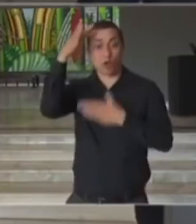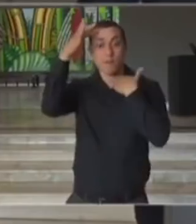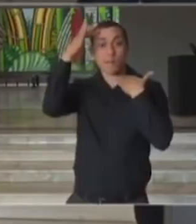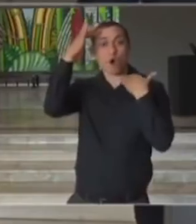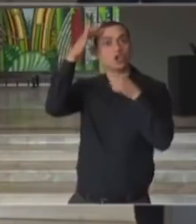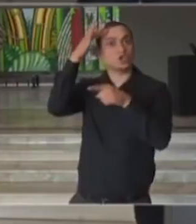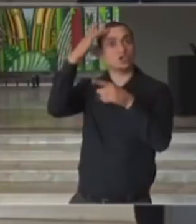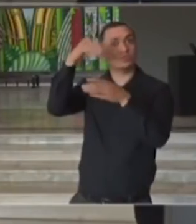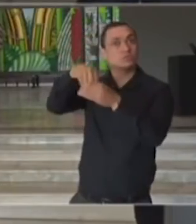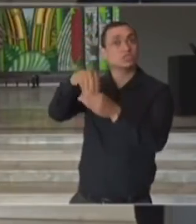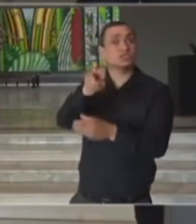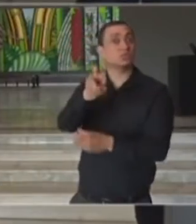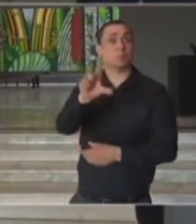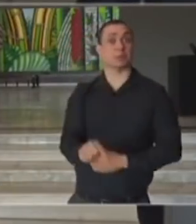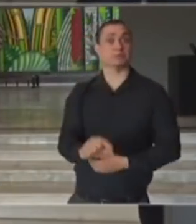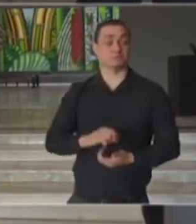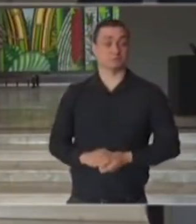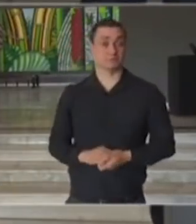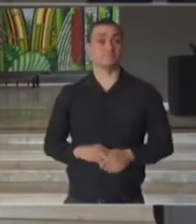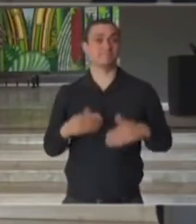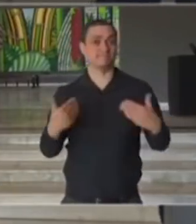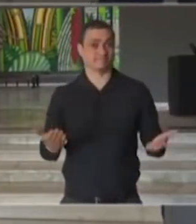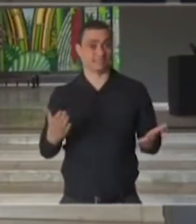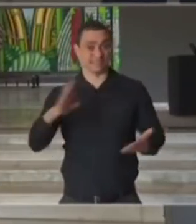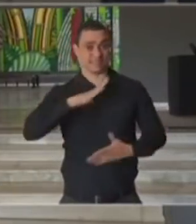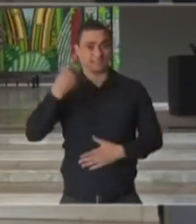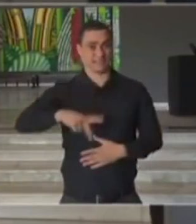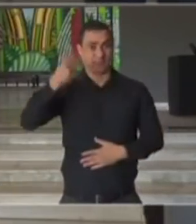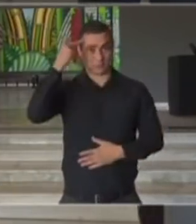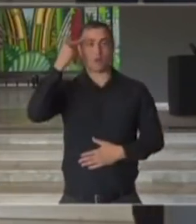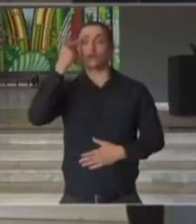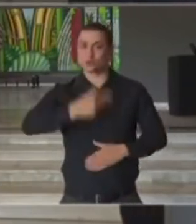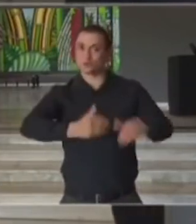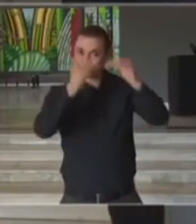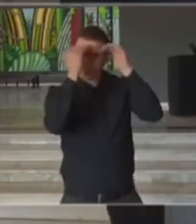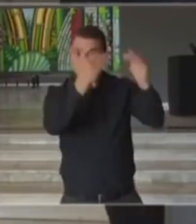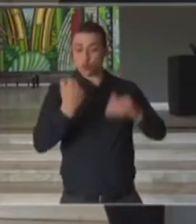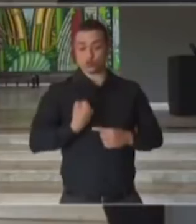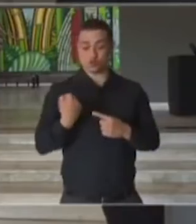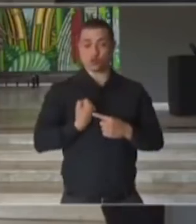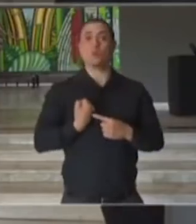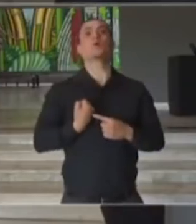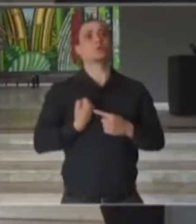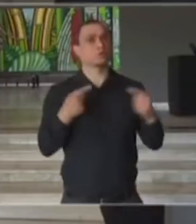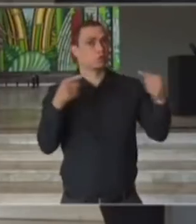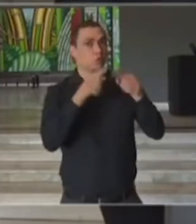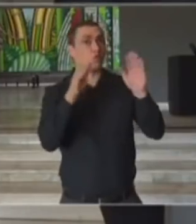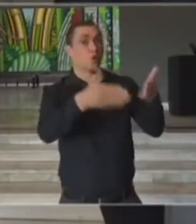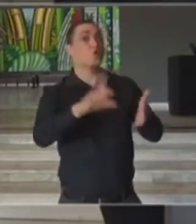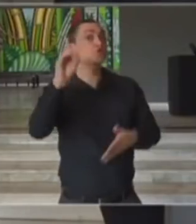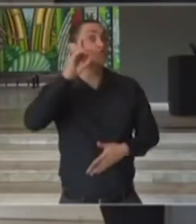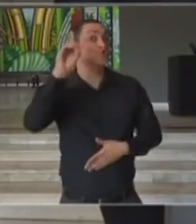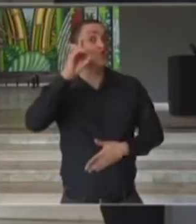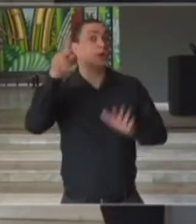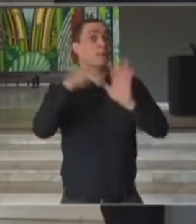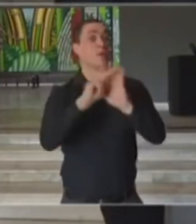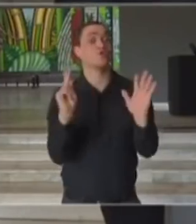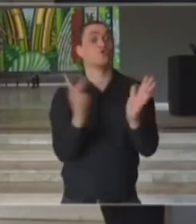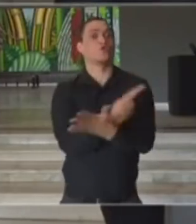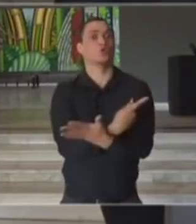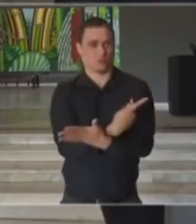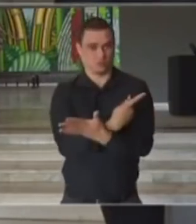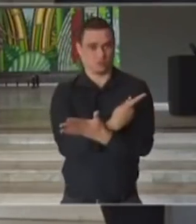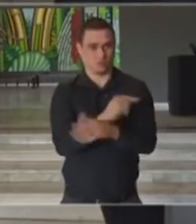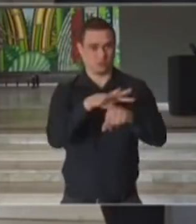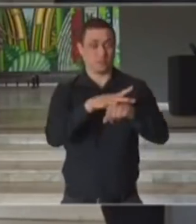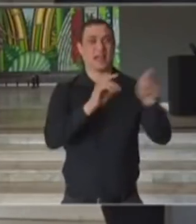mil habitantes. Lembrando que aqui a cidade a gente trata com indicadores relacionados à data de ocorrência, que